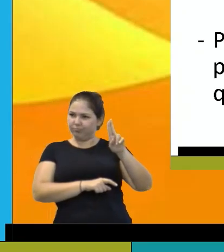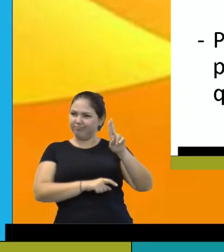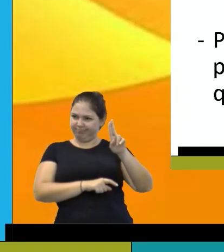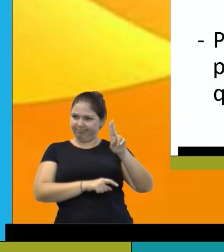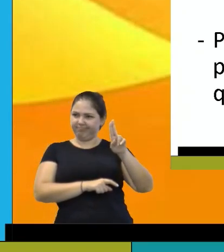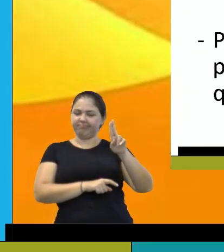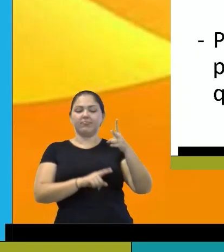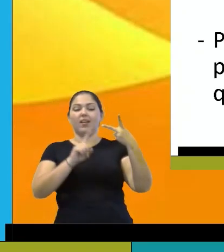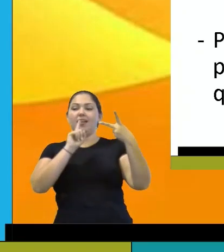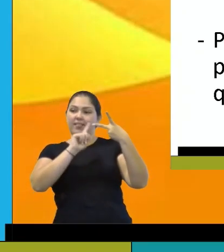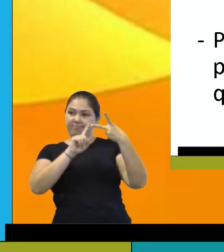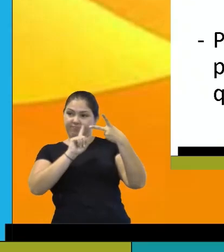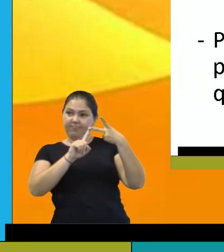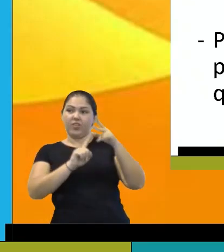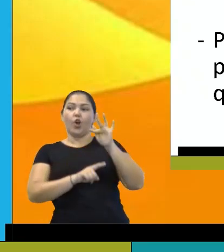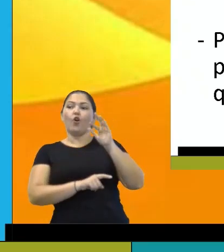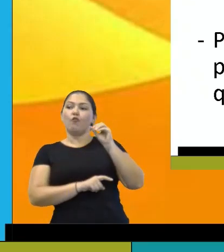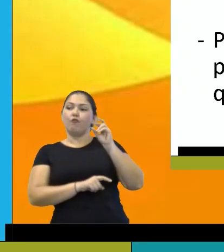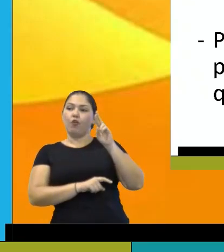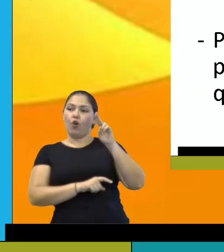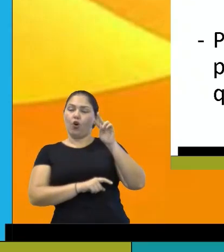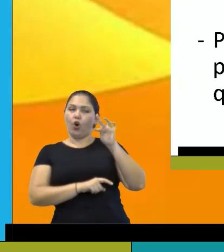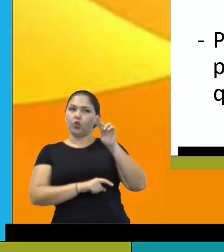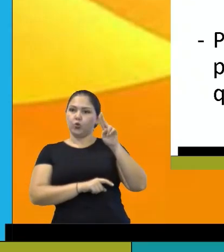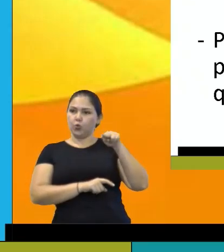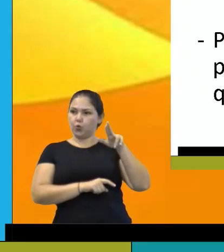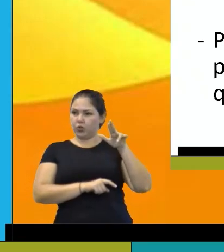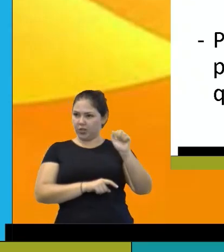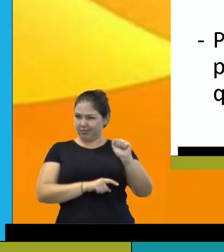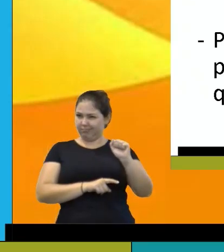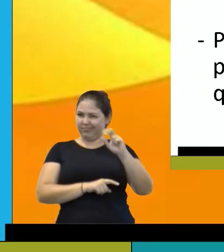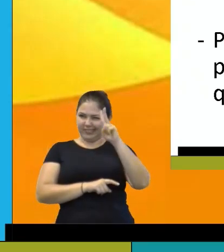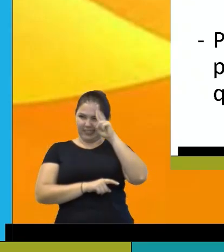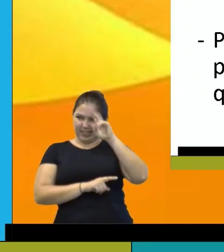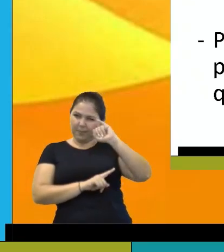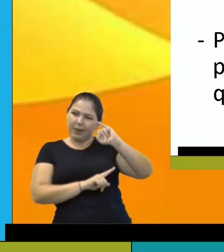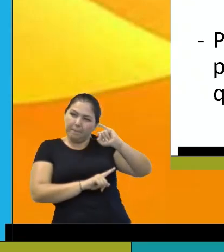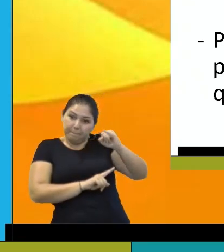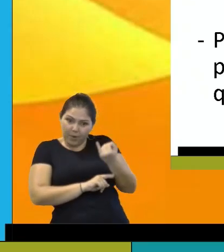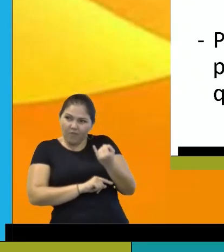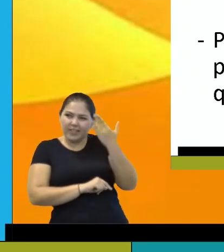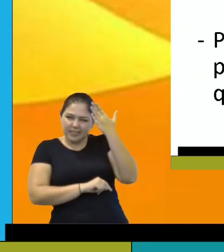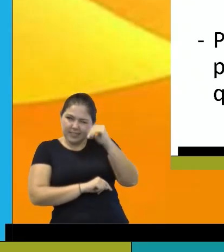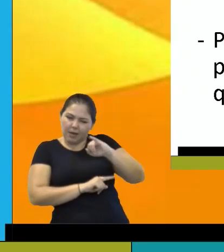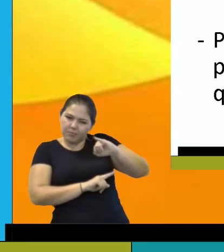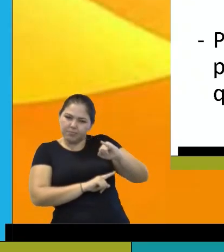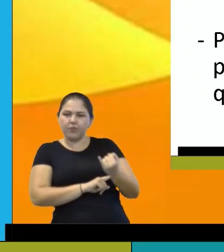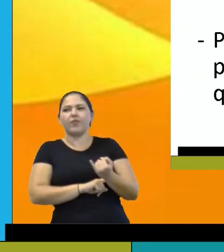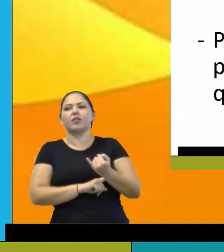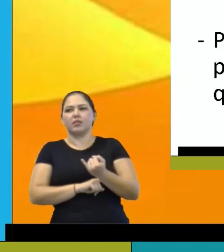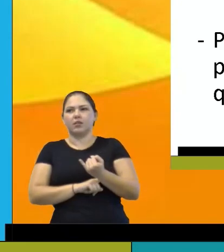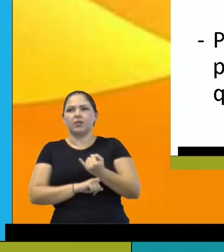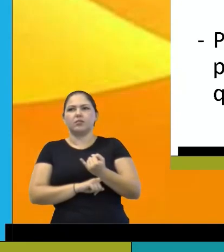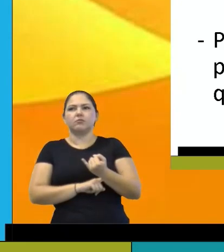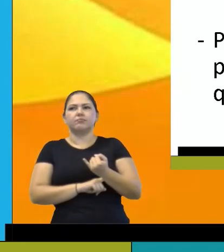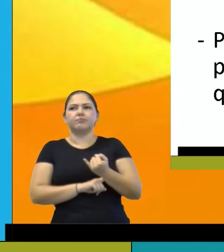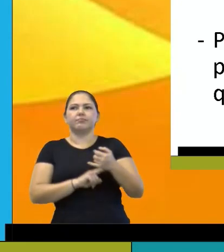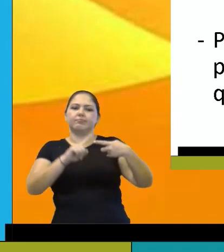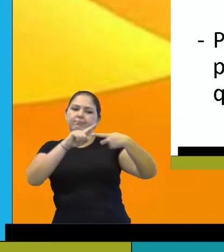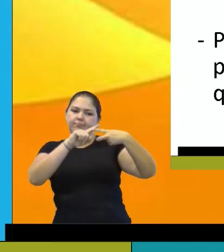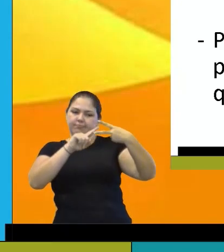uma reflexão sobre, eu acho que eu saltei um slide e eu falar sobre a moral.